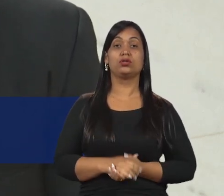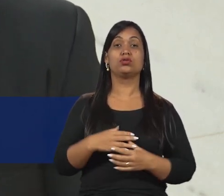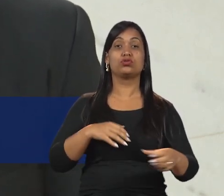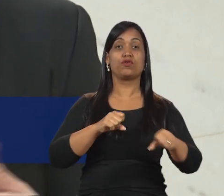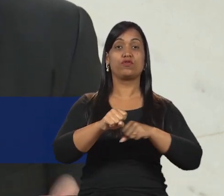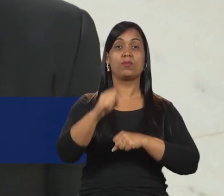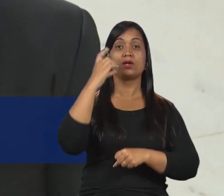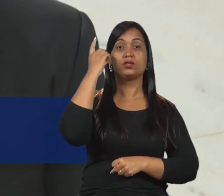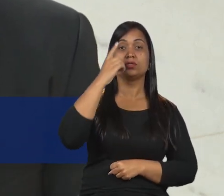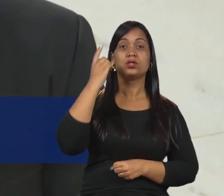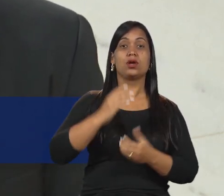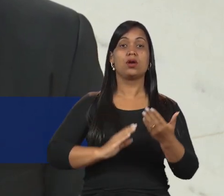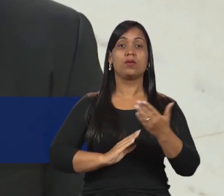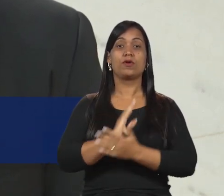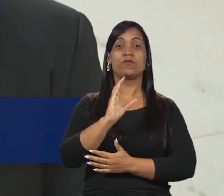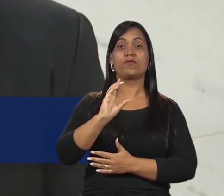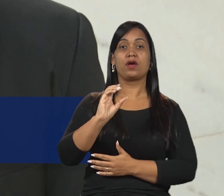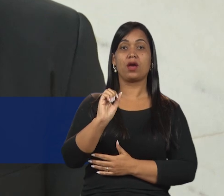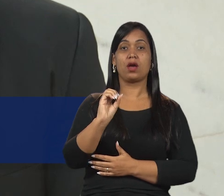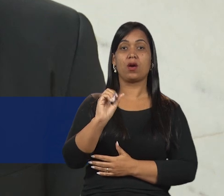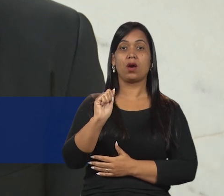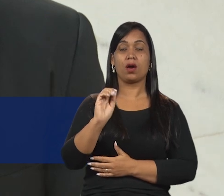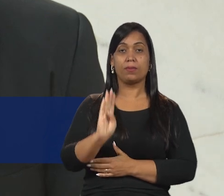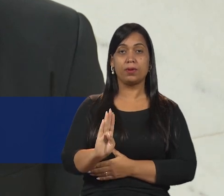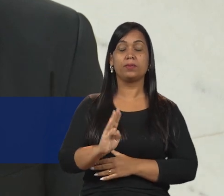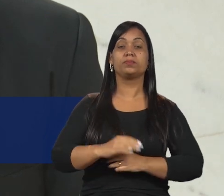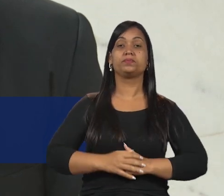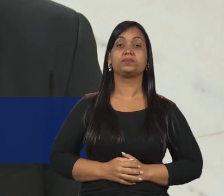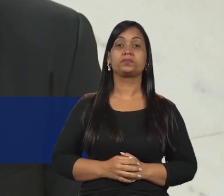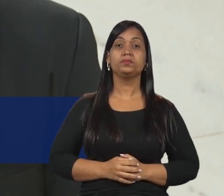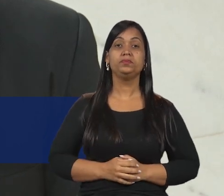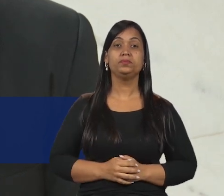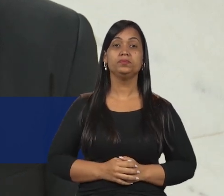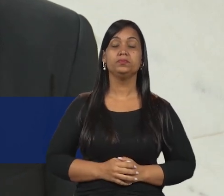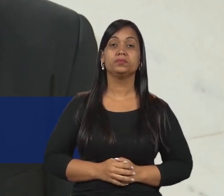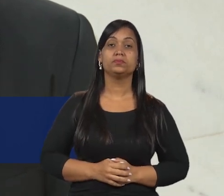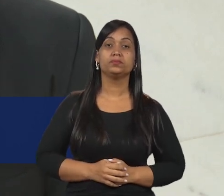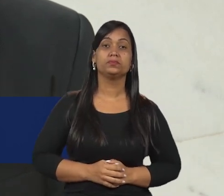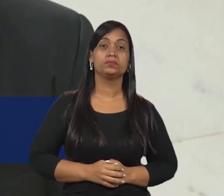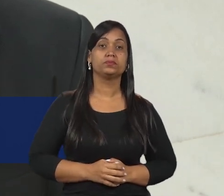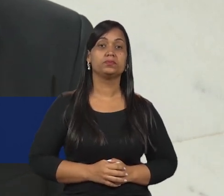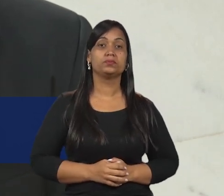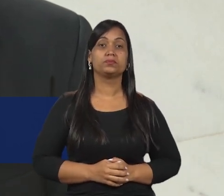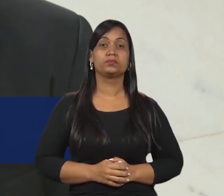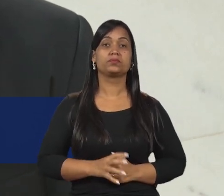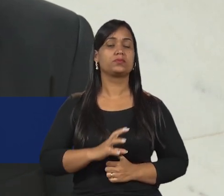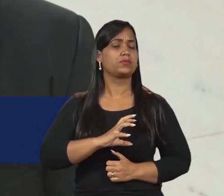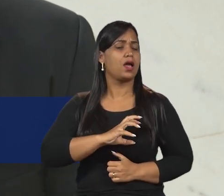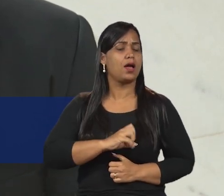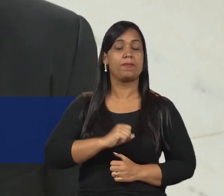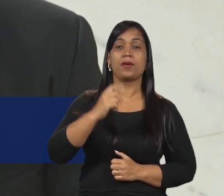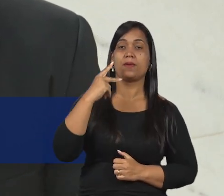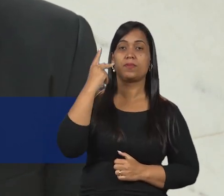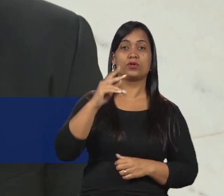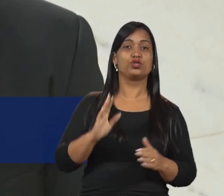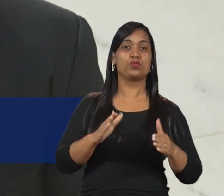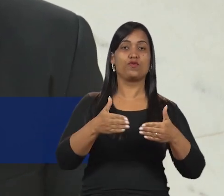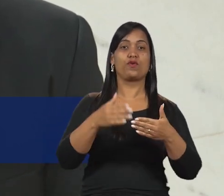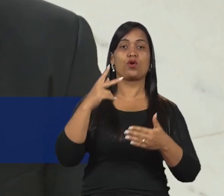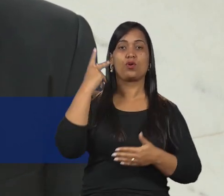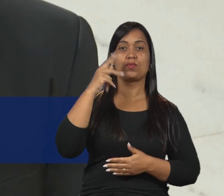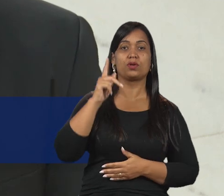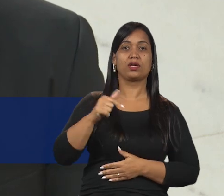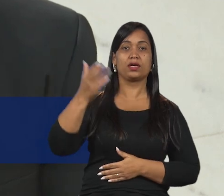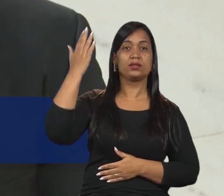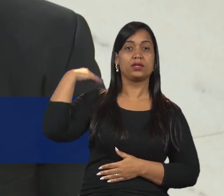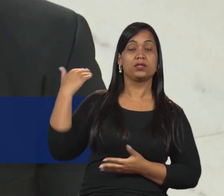em Direito, sou aprovado na Ordem dos Advogados do Brasil, sempre amei política e meu foco com política vem